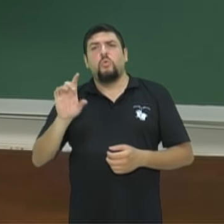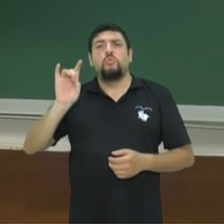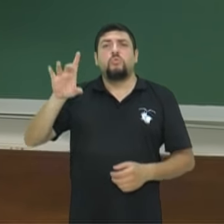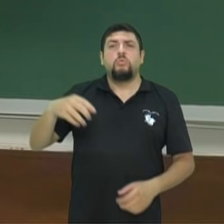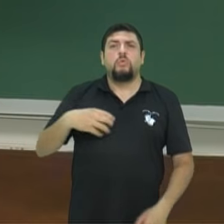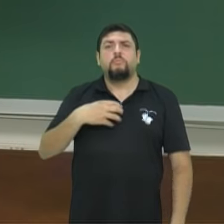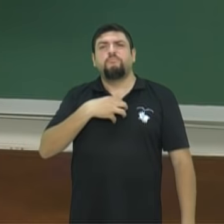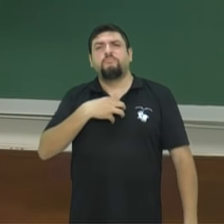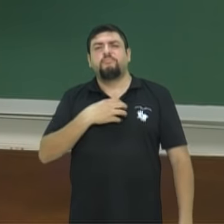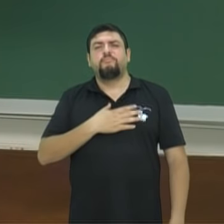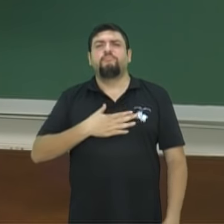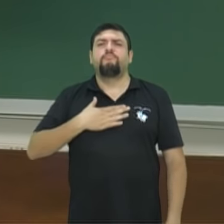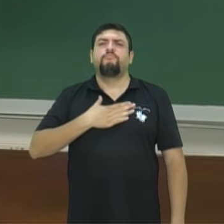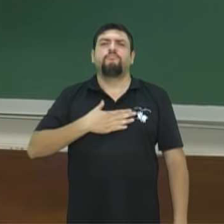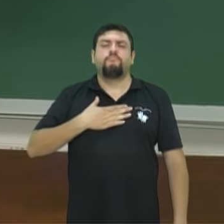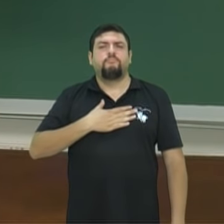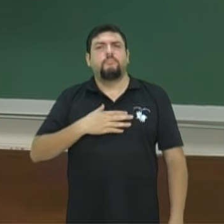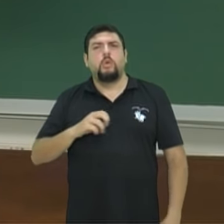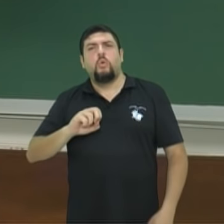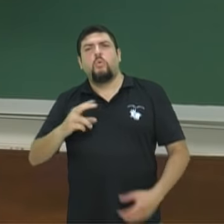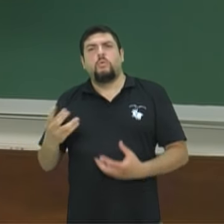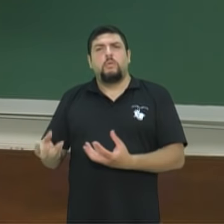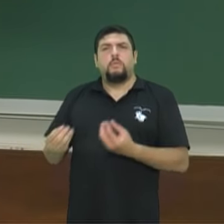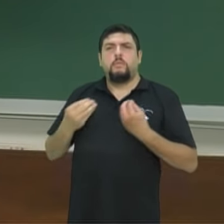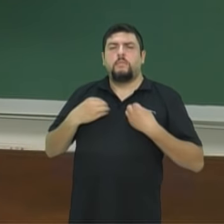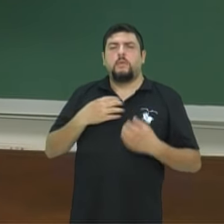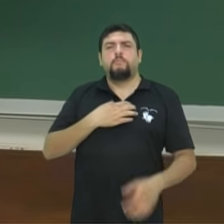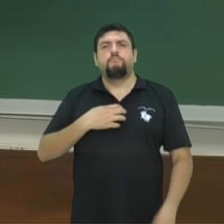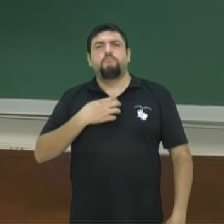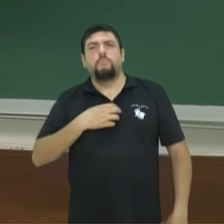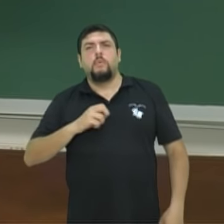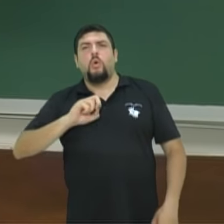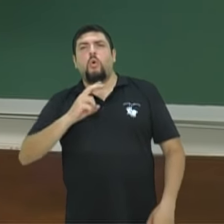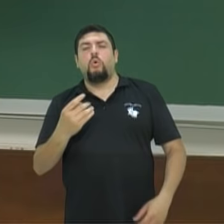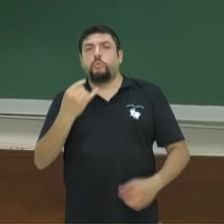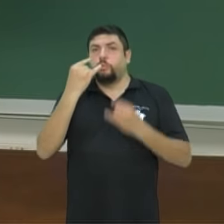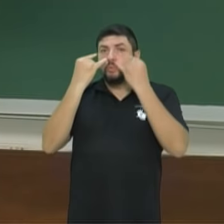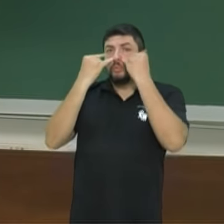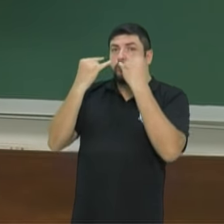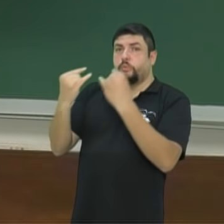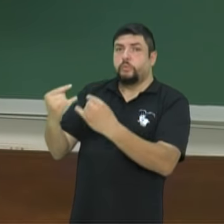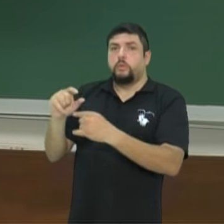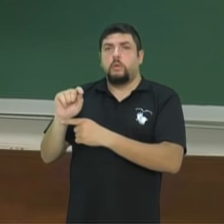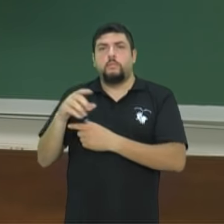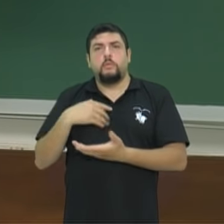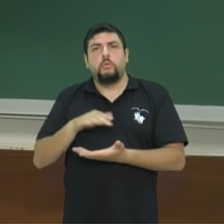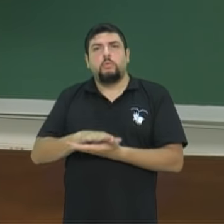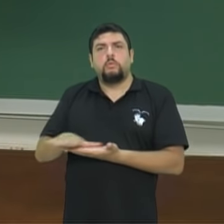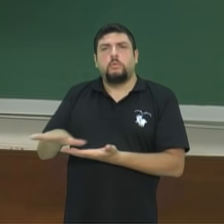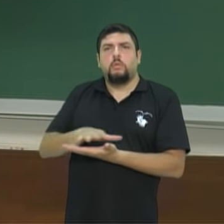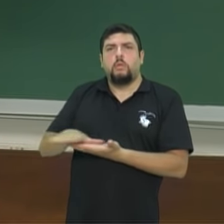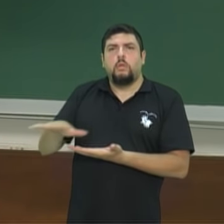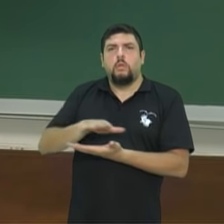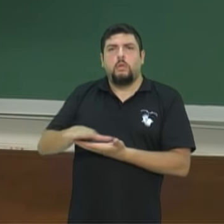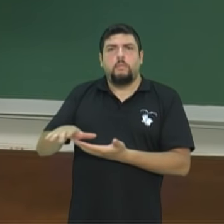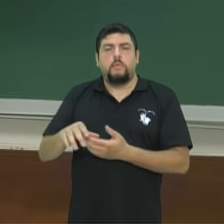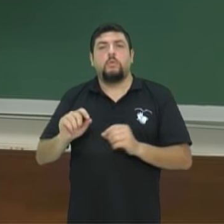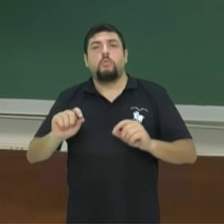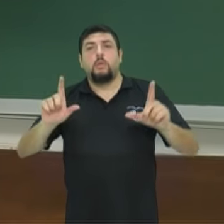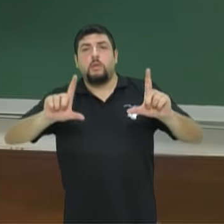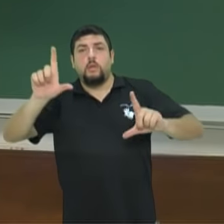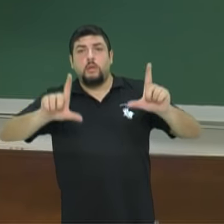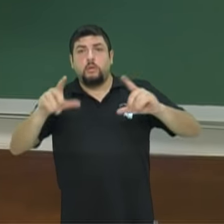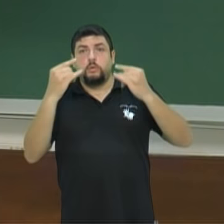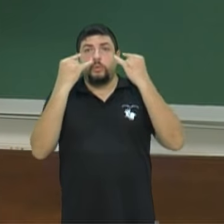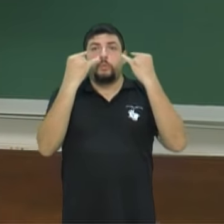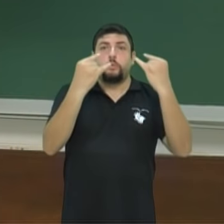satisfazer um impulso consumista, eu estou deixando-me levar ali pela persuasão das propagandas, dos